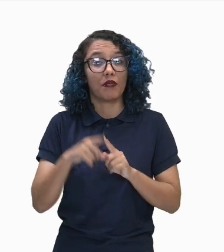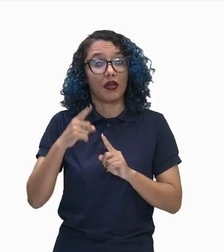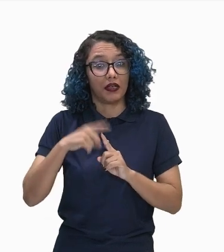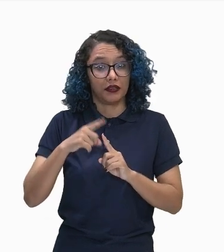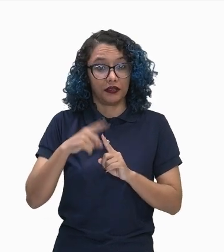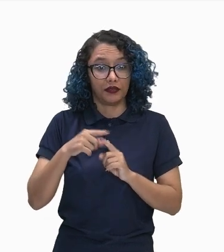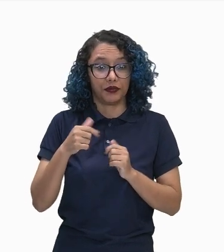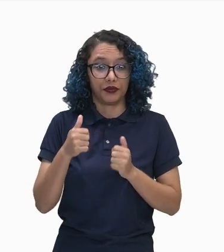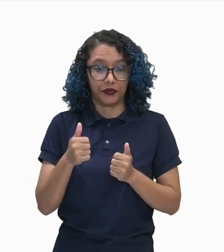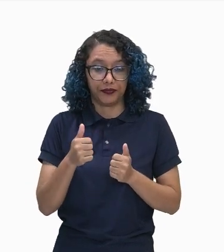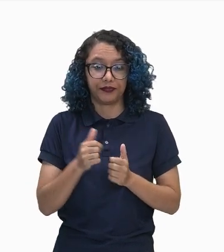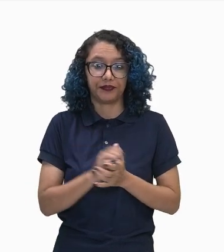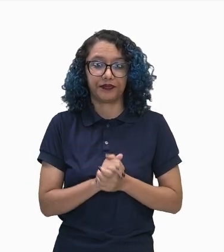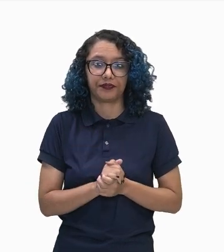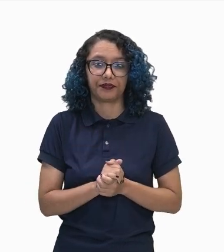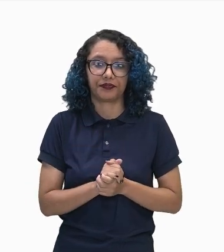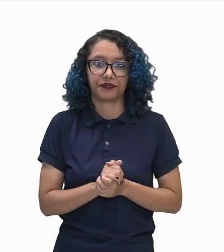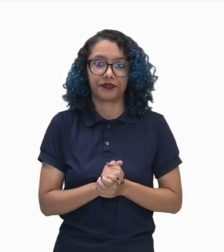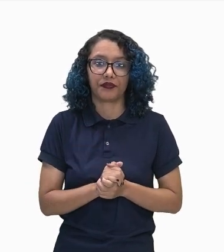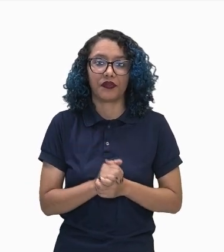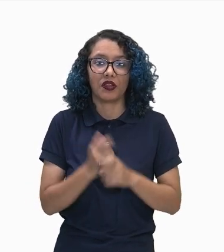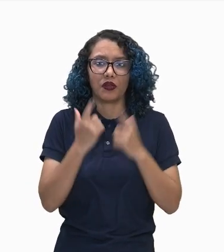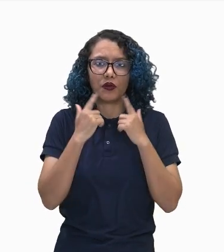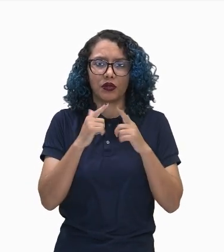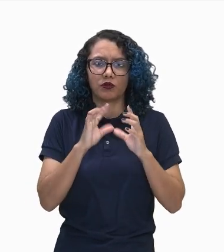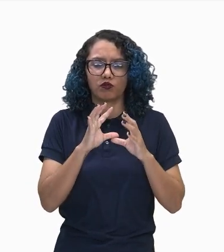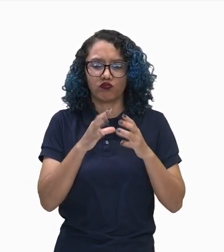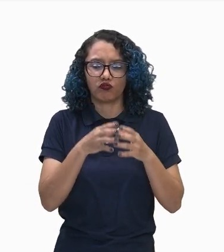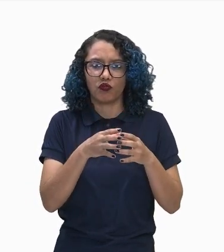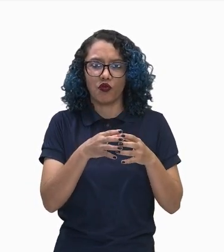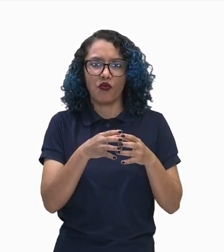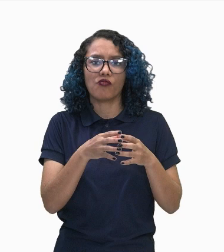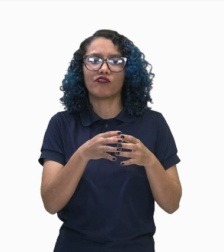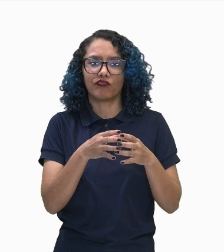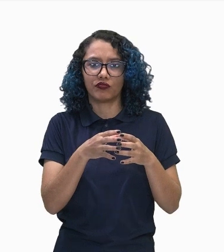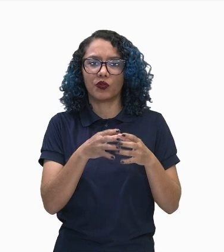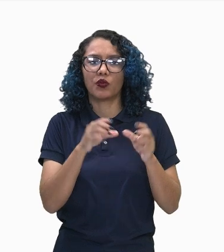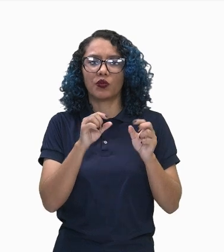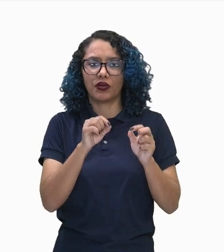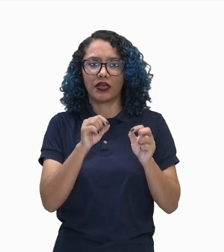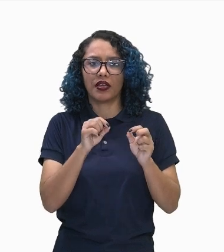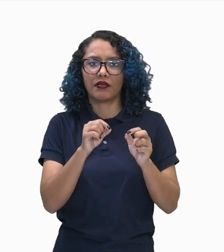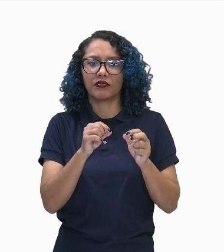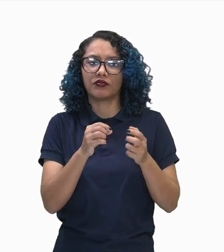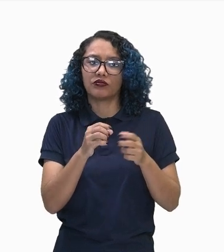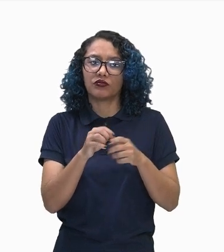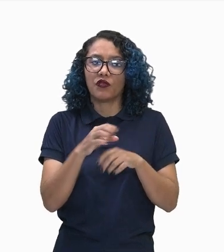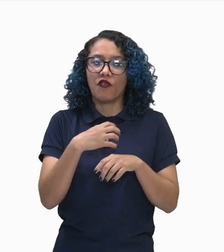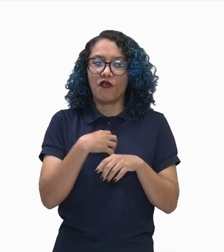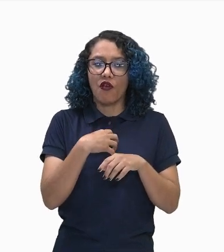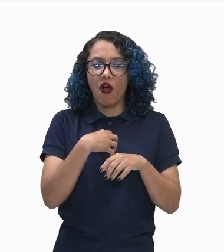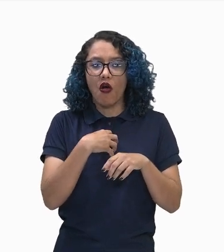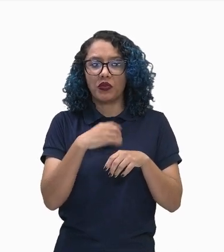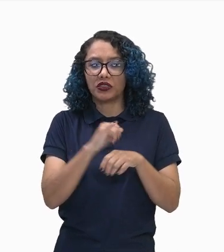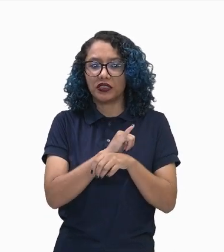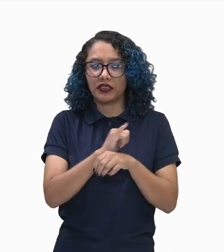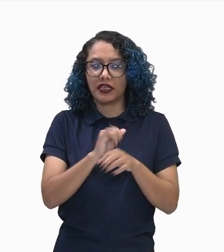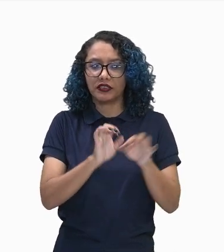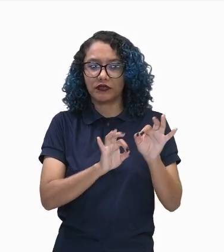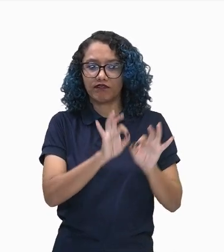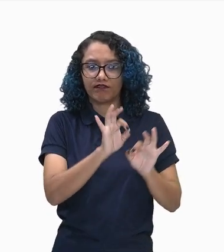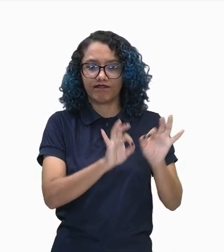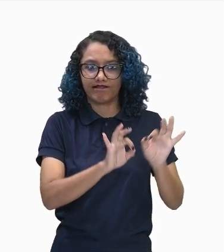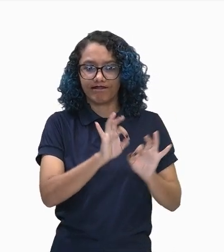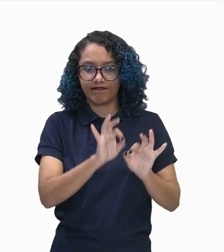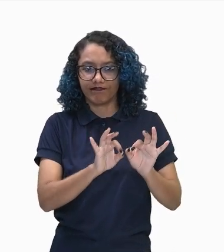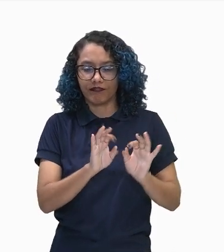de linguagem. A linguagem é um conjunto de formas organizadas usadas pelos indivíduos para se